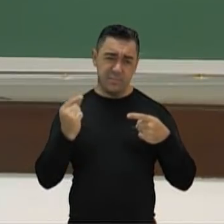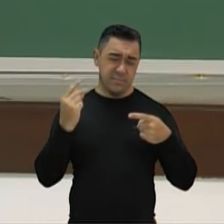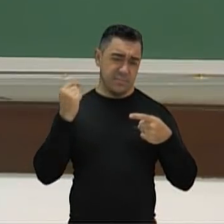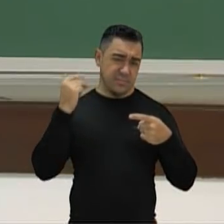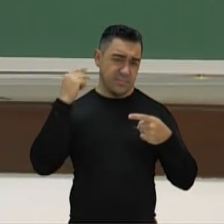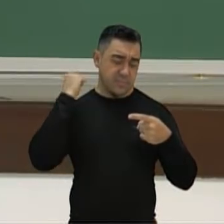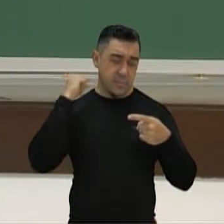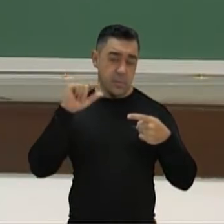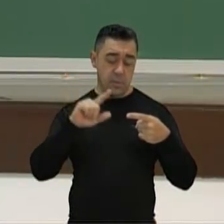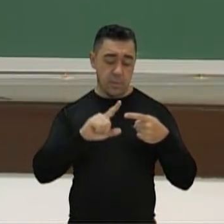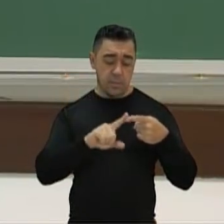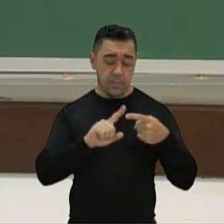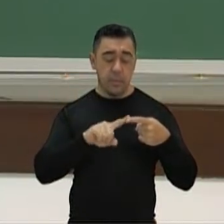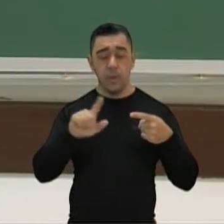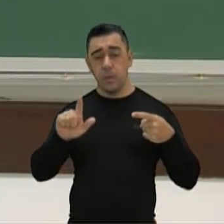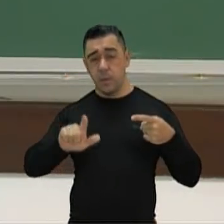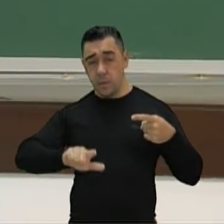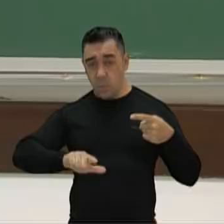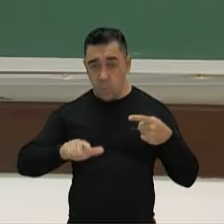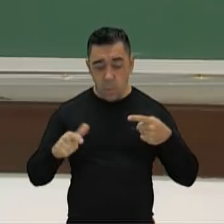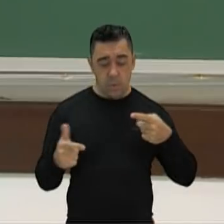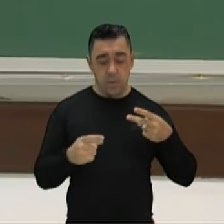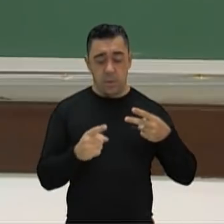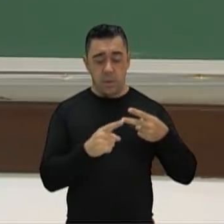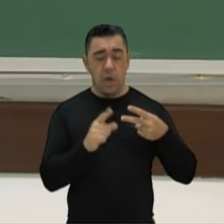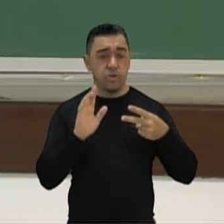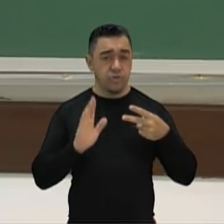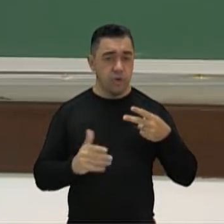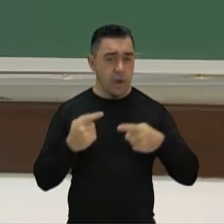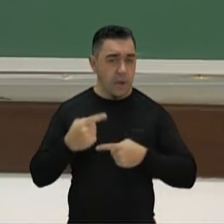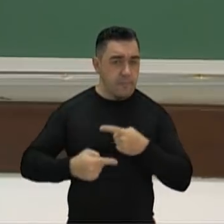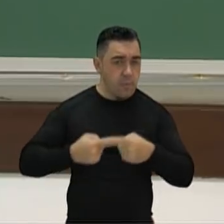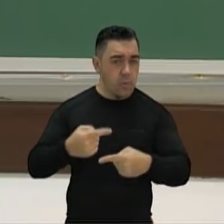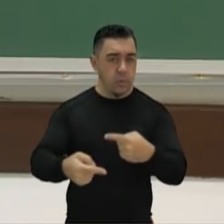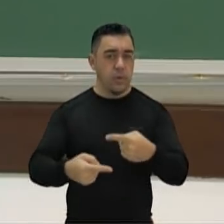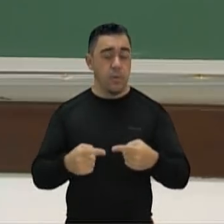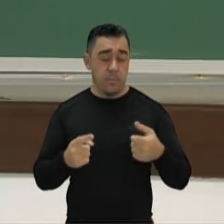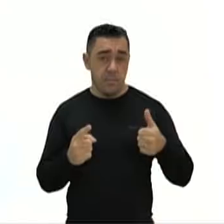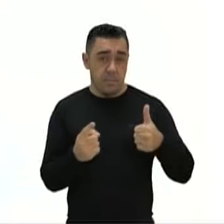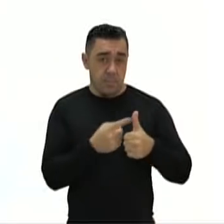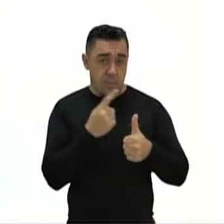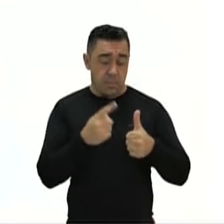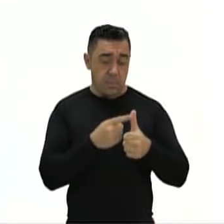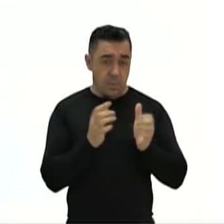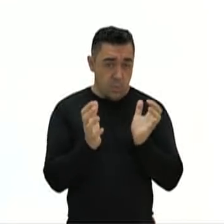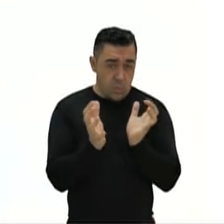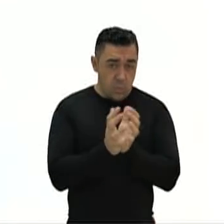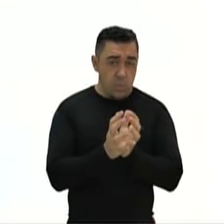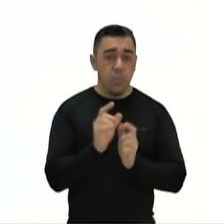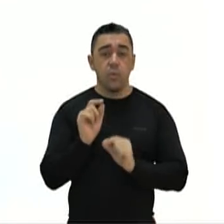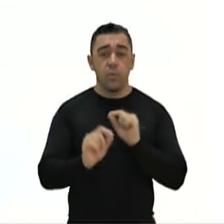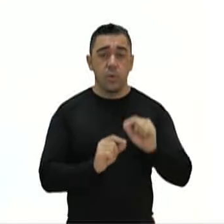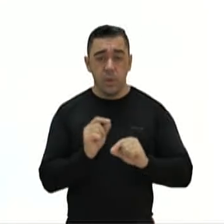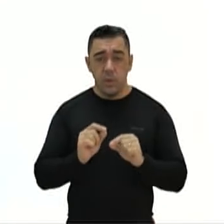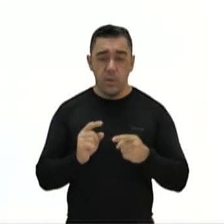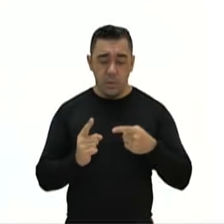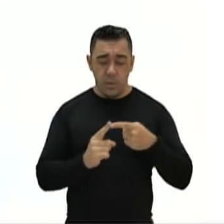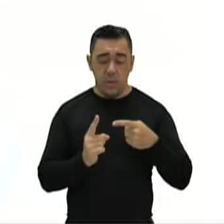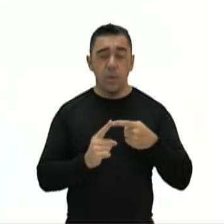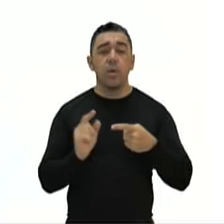e outra célula que ela é um pouco mais complexa, ela é um pouco mais evoluída. Então, o primeiro grupo de seres vivos são aqueles chamados